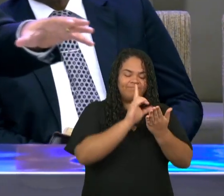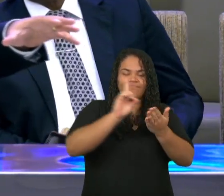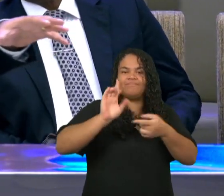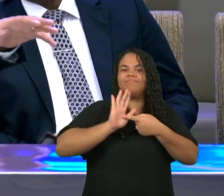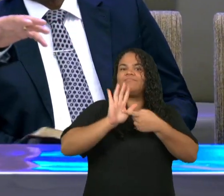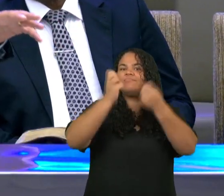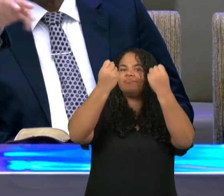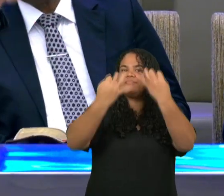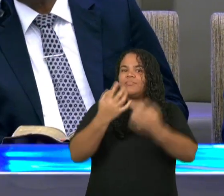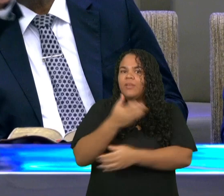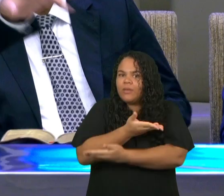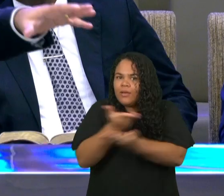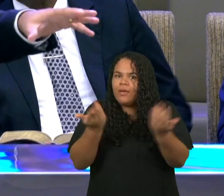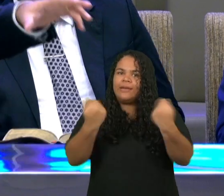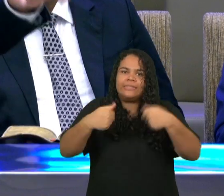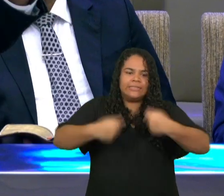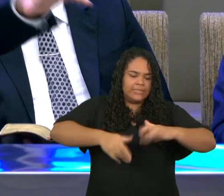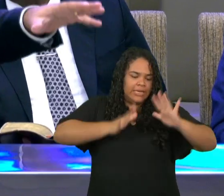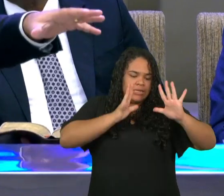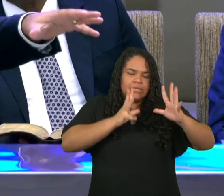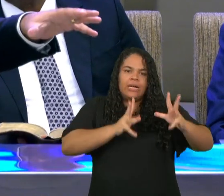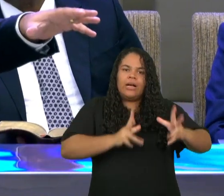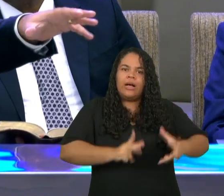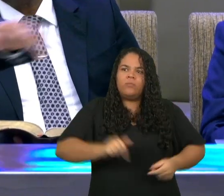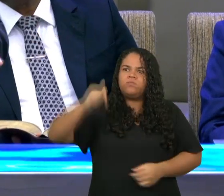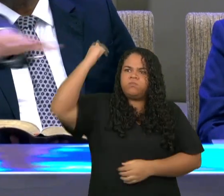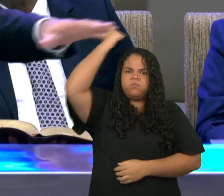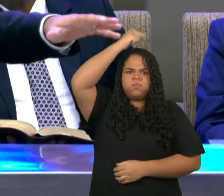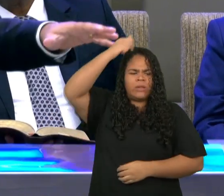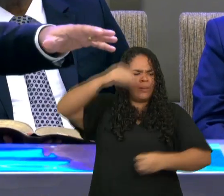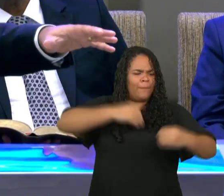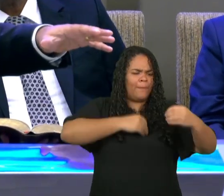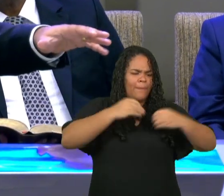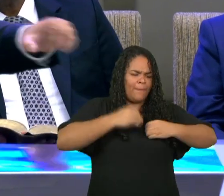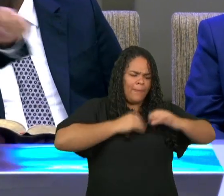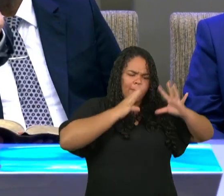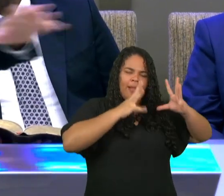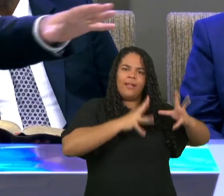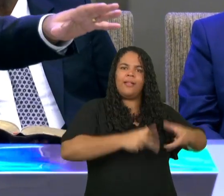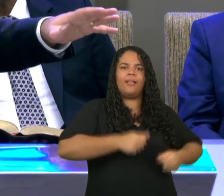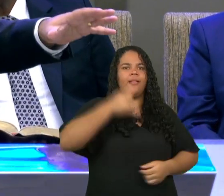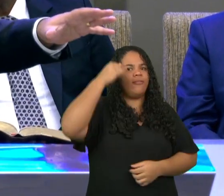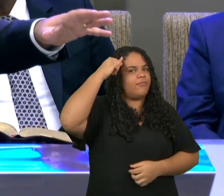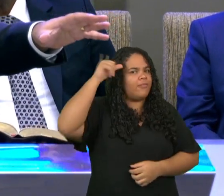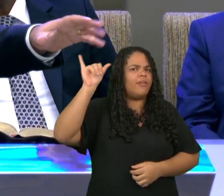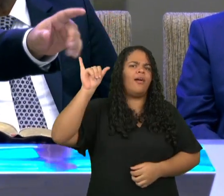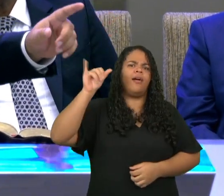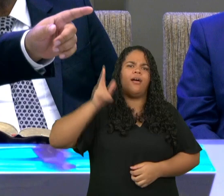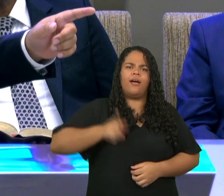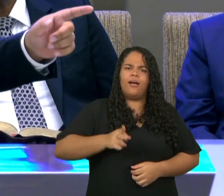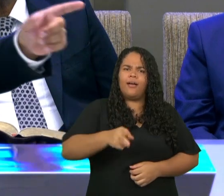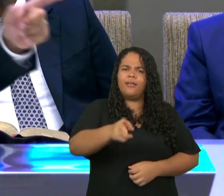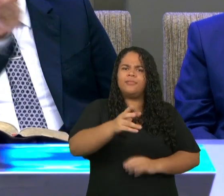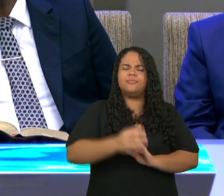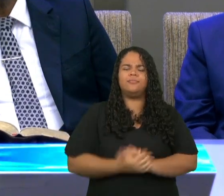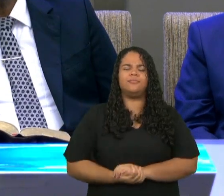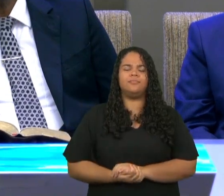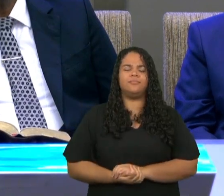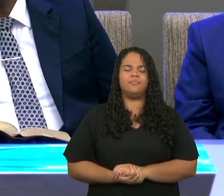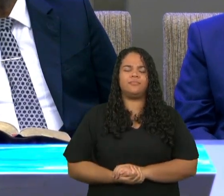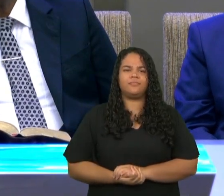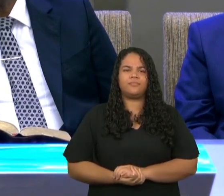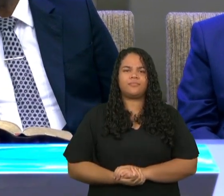puros, consagrados, separados do que é comum, do que é pecaminoso, em toda